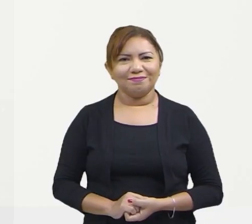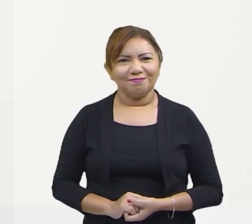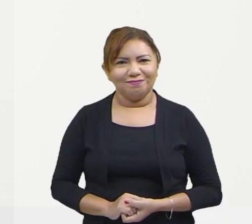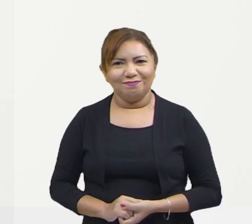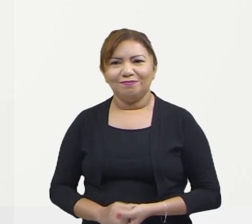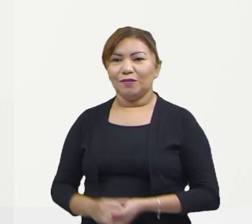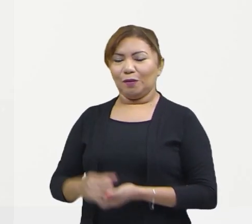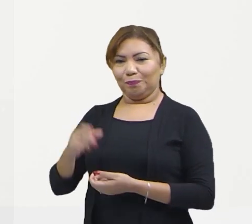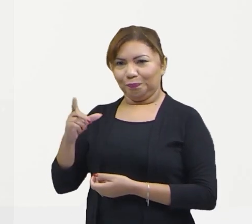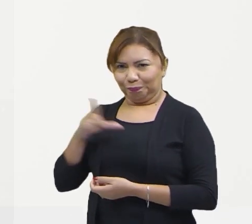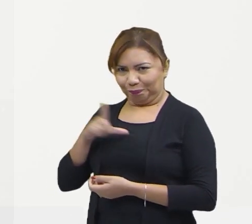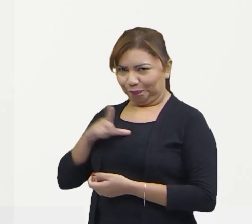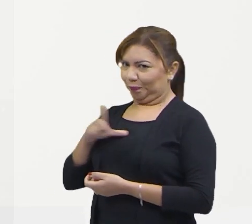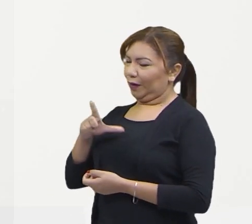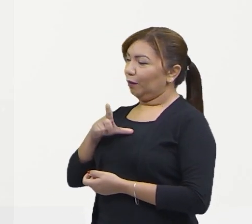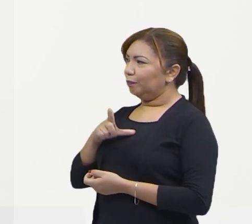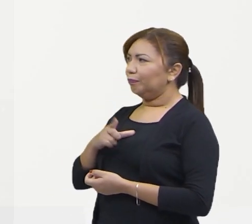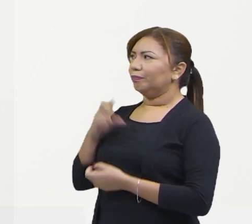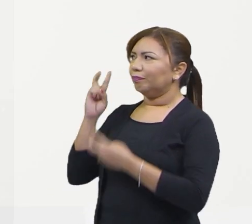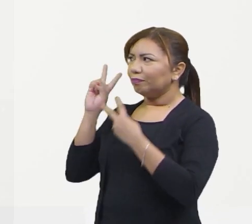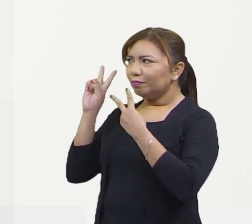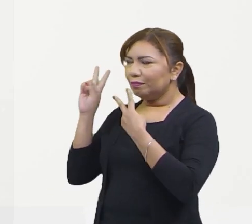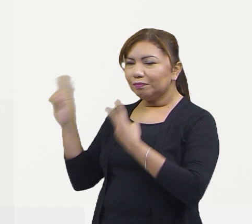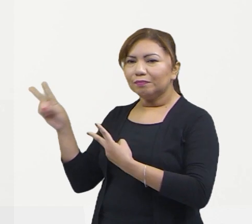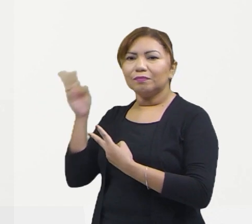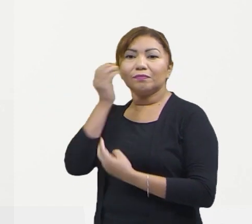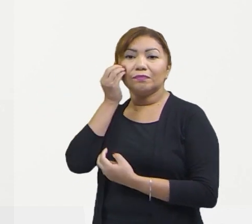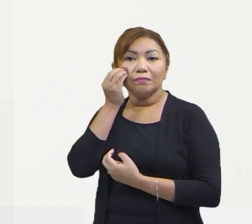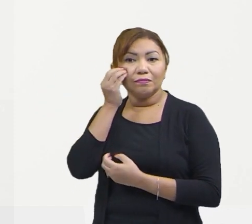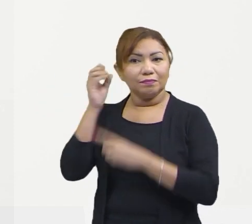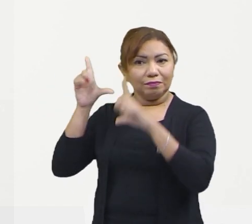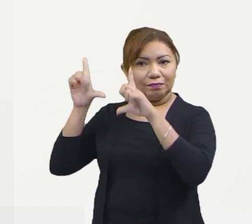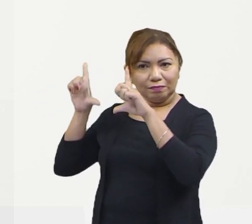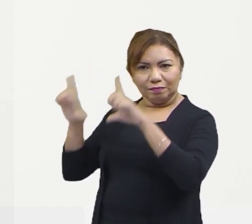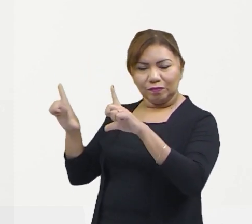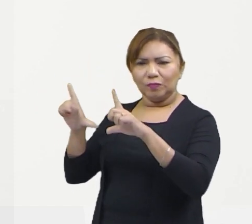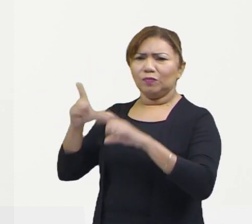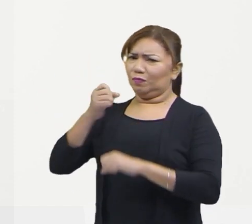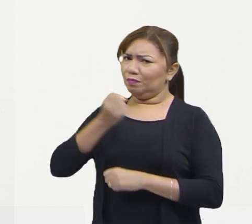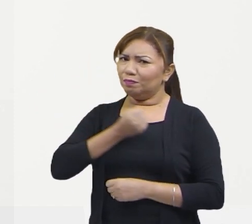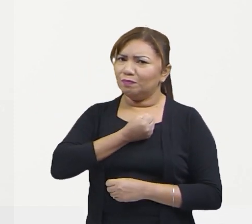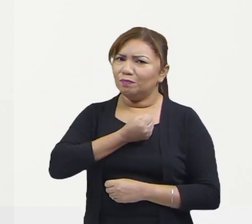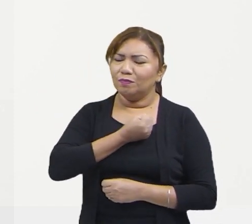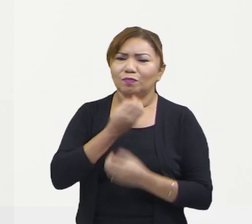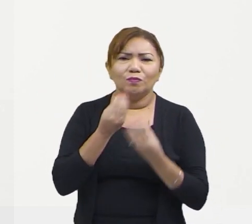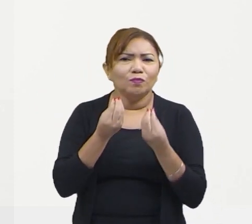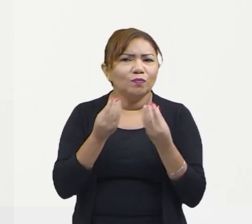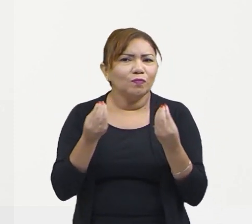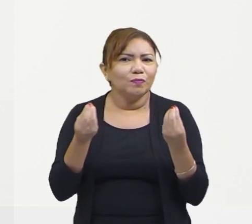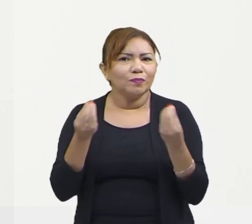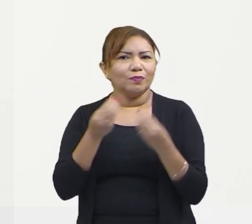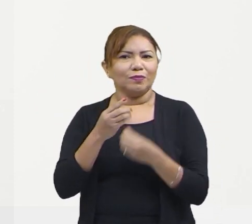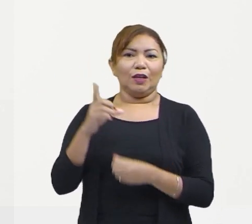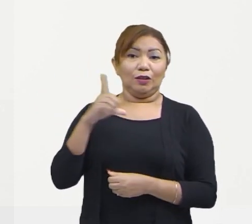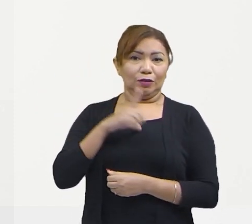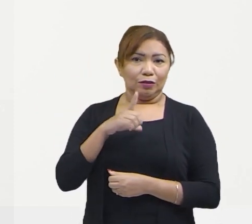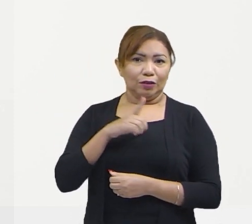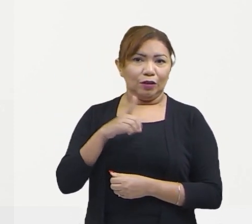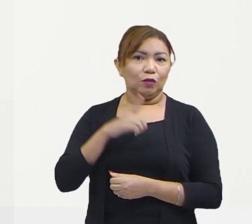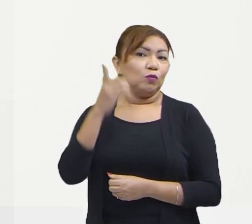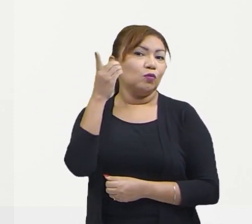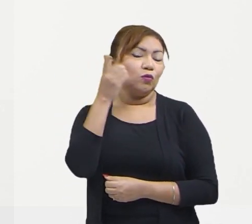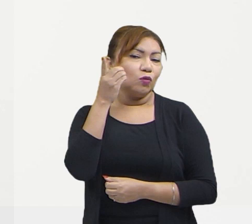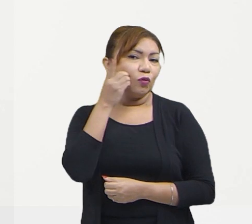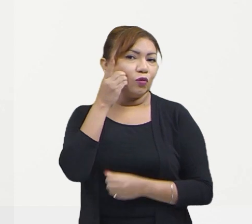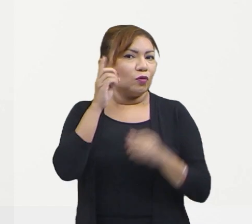Agora nós teremos uma imagem, vou mostrar uma imagem para vocês que tem muitos números. Temos os dias da